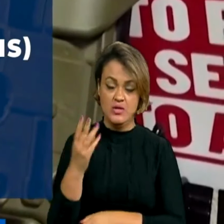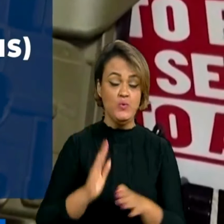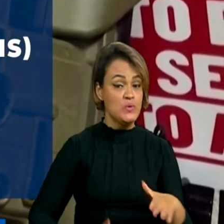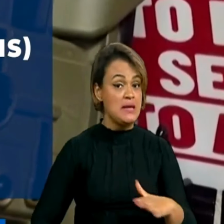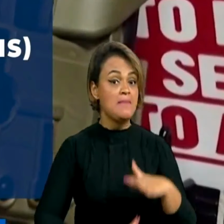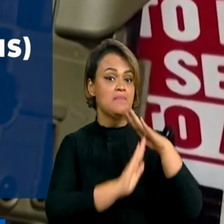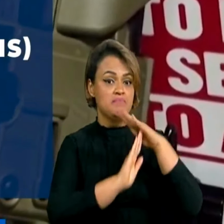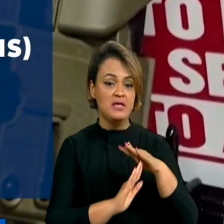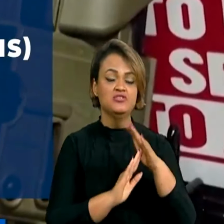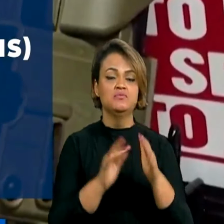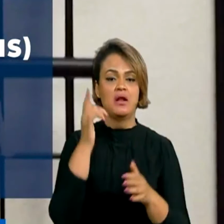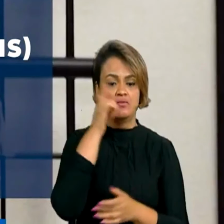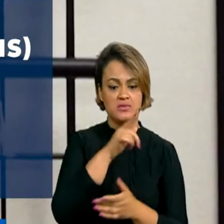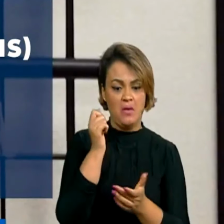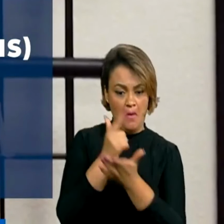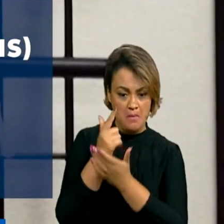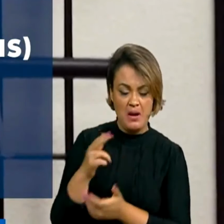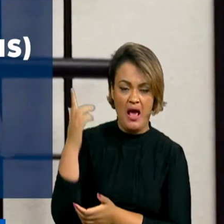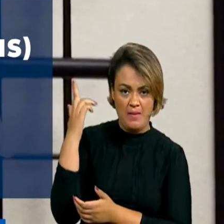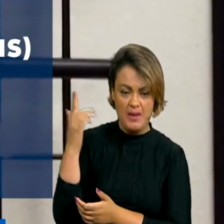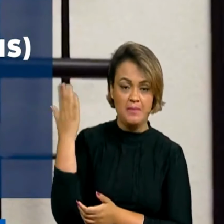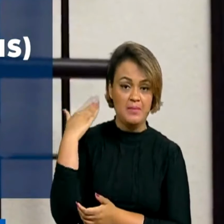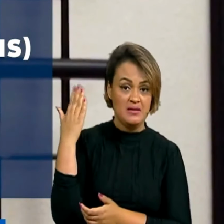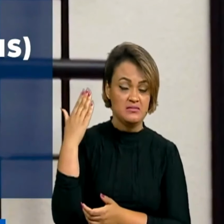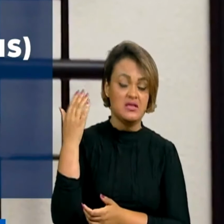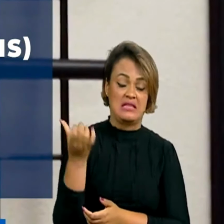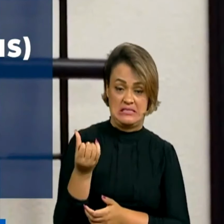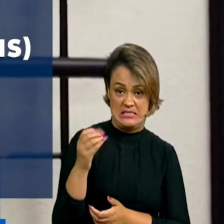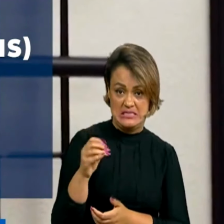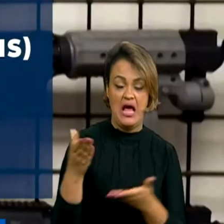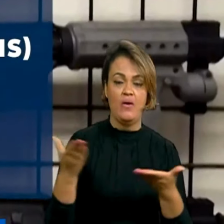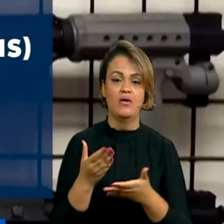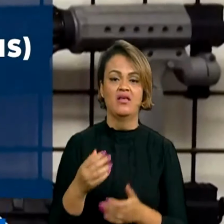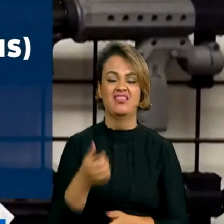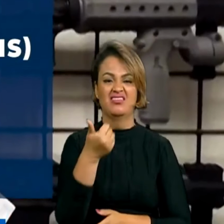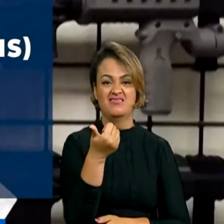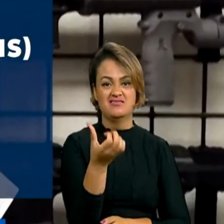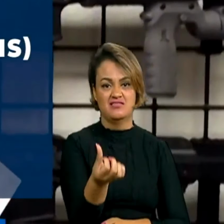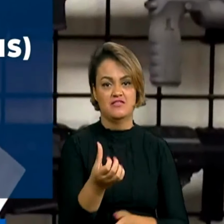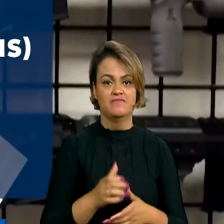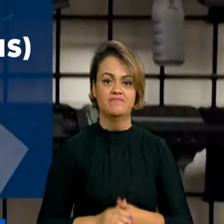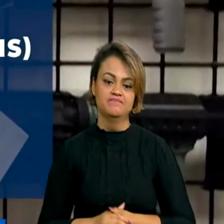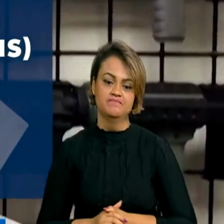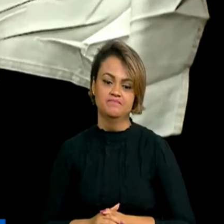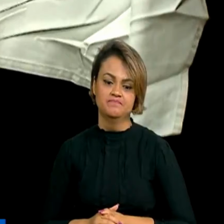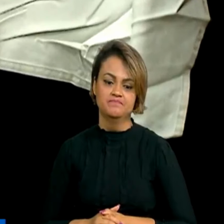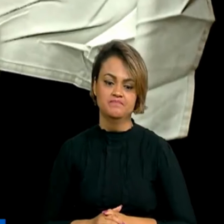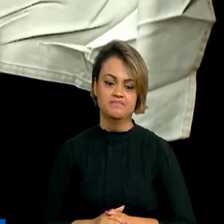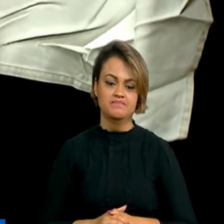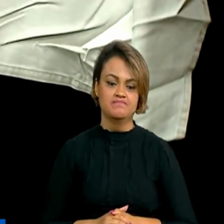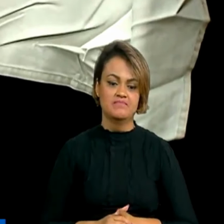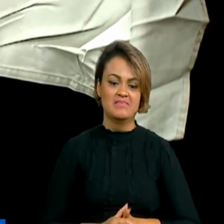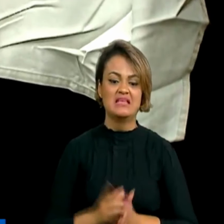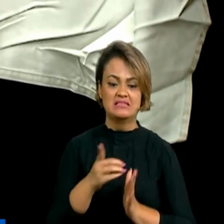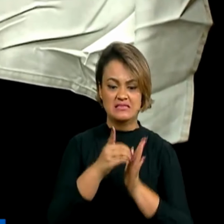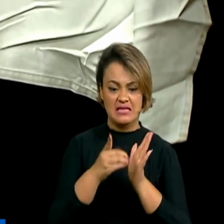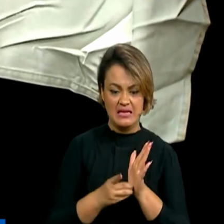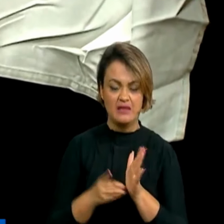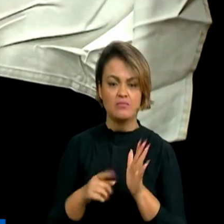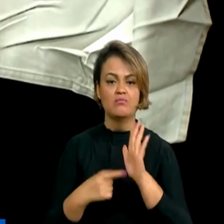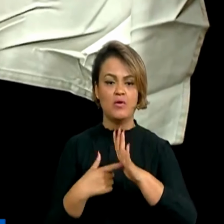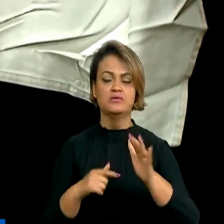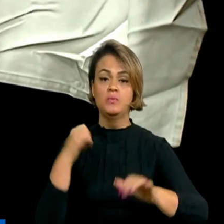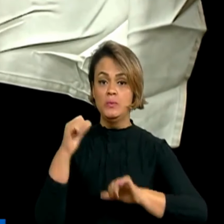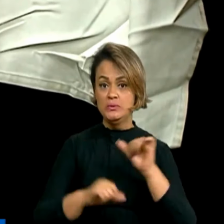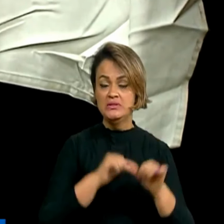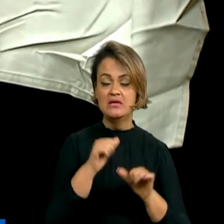limite máximo para aquisição de armas passou de até 60 para até 16 armas de fogo. O decreto traz mudanças